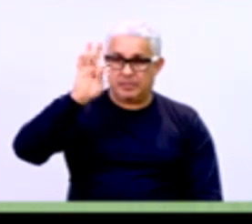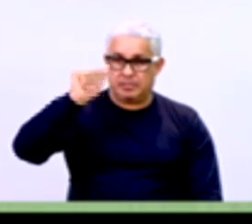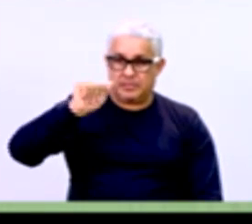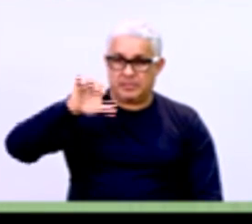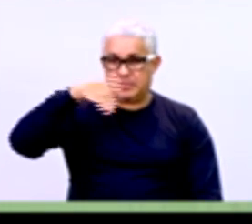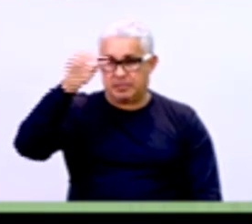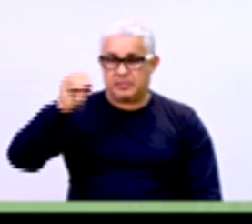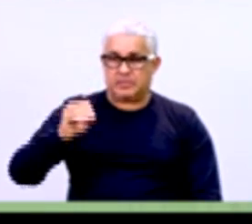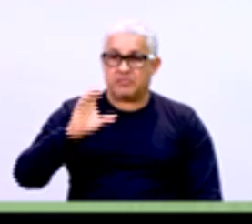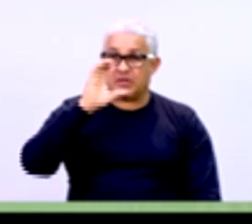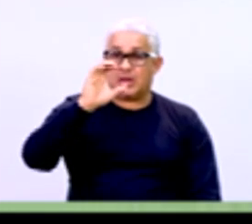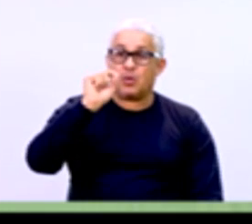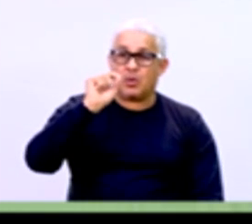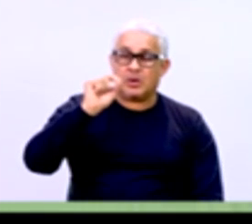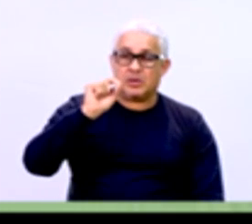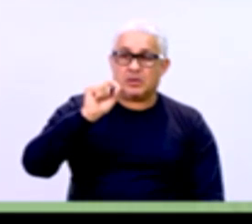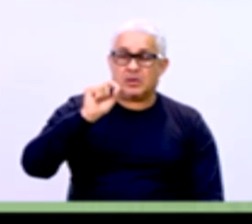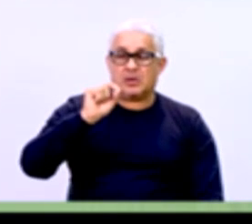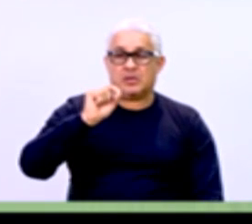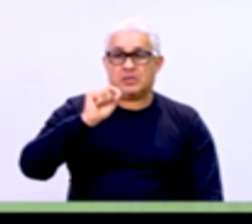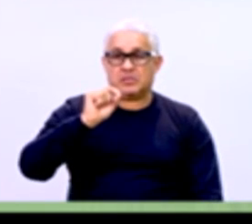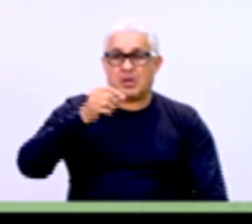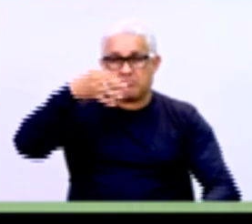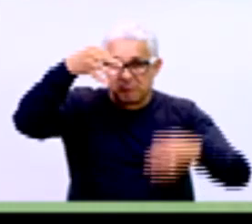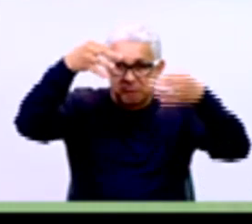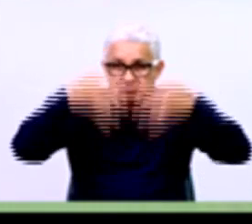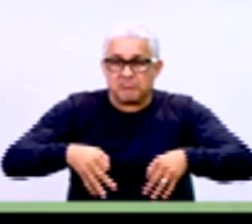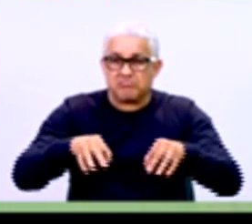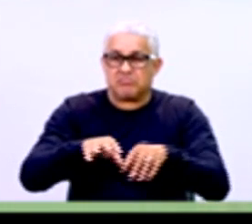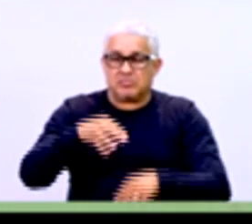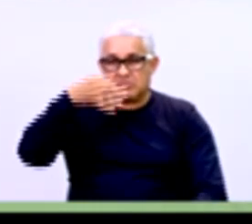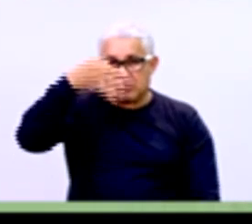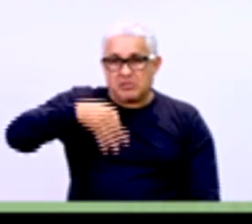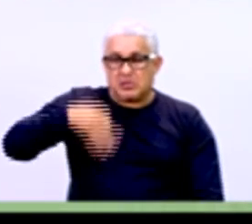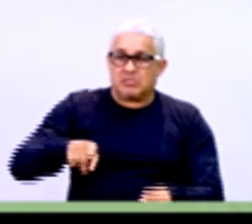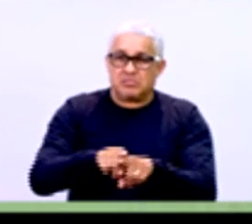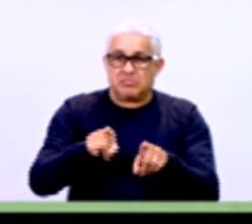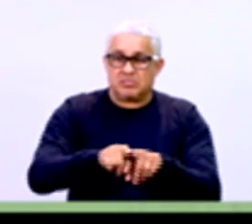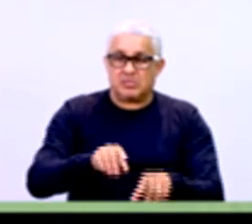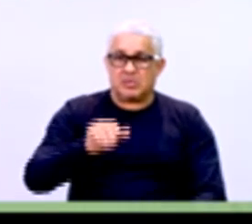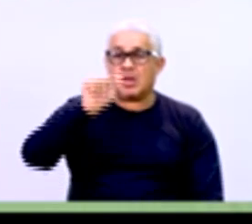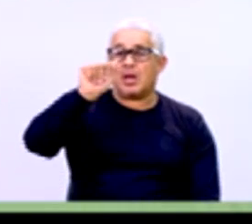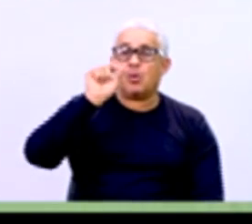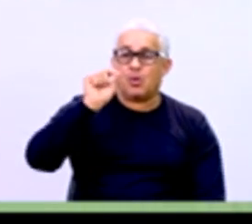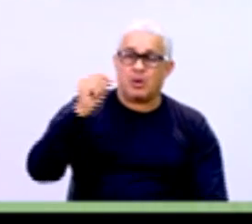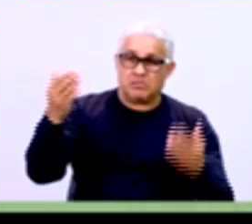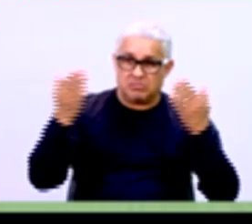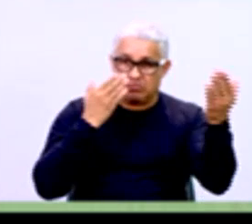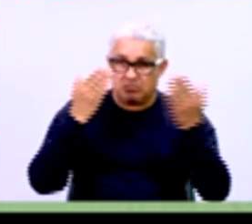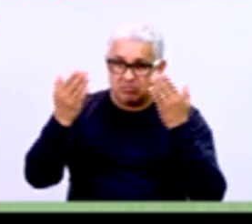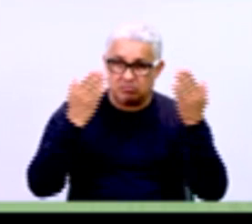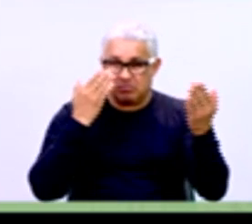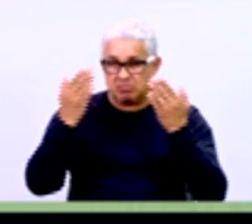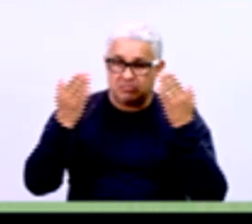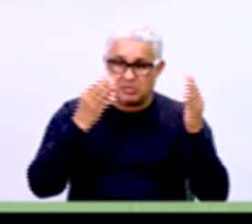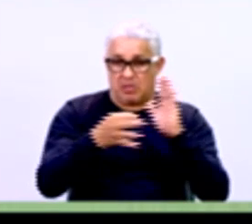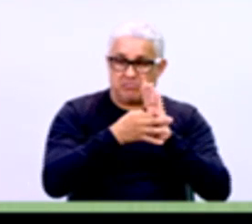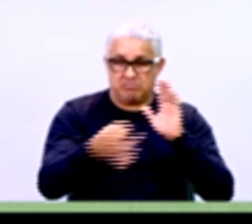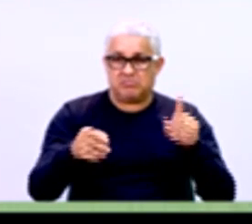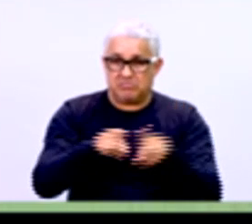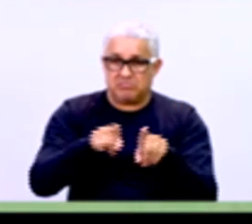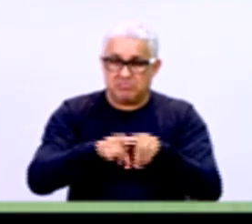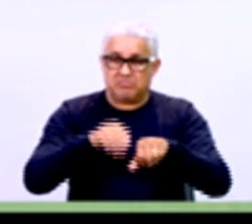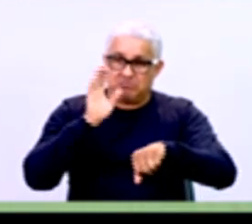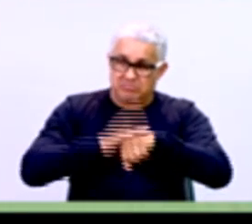eventuais, o monitoramento dessas ações. E a análise crítica dessas ações,